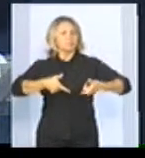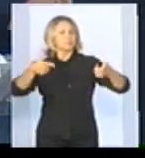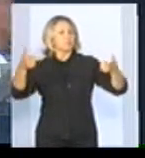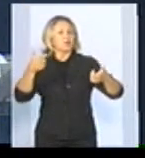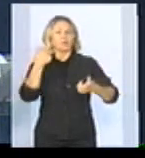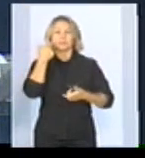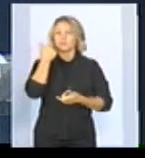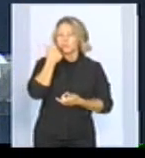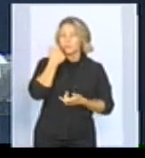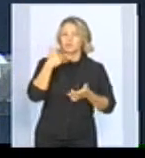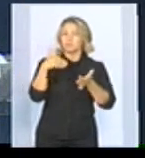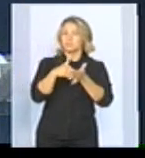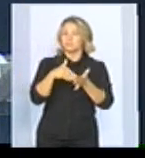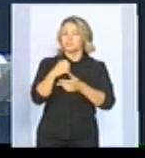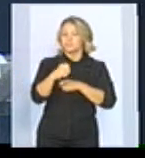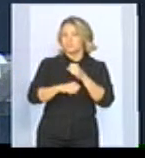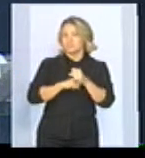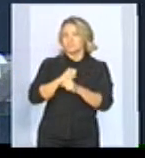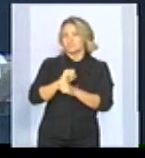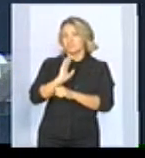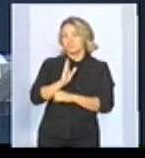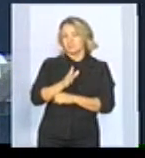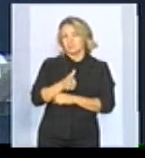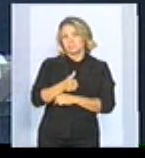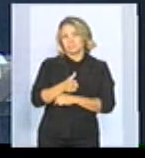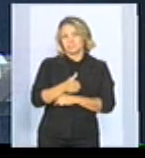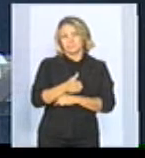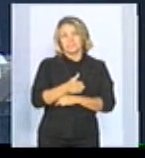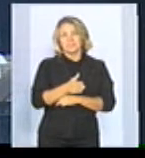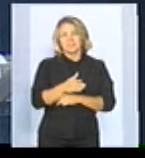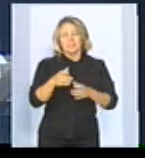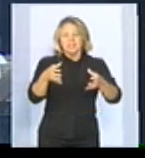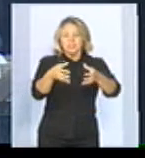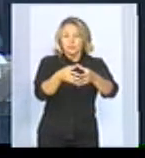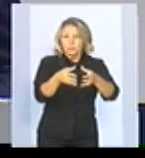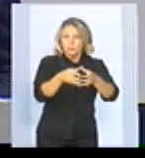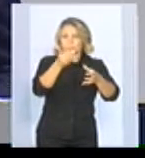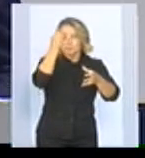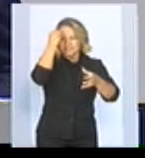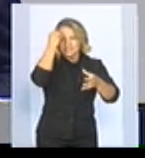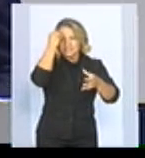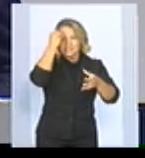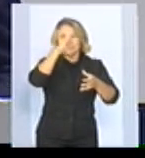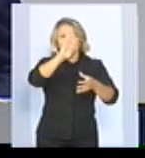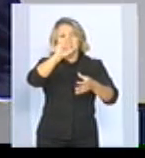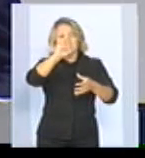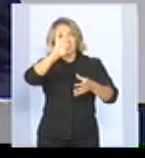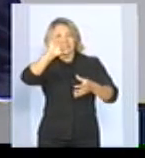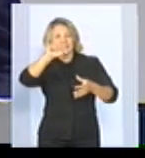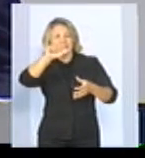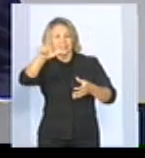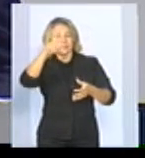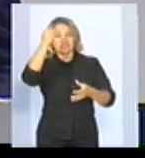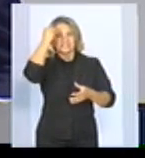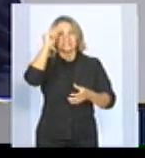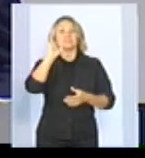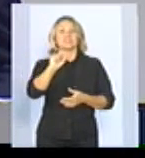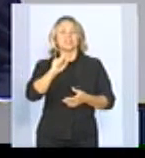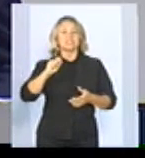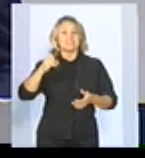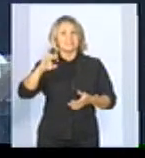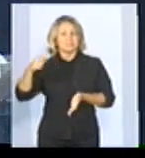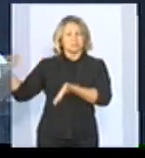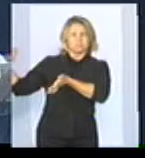Especialmente nos últimos anos e o setor entende a BT entende que imposições